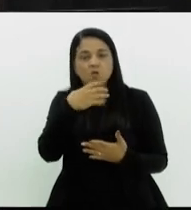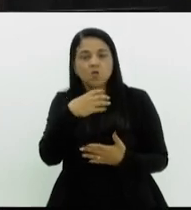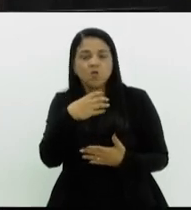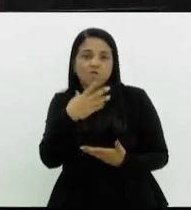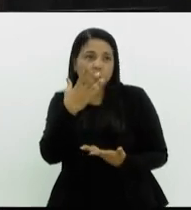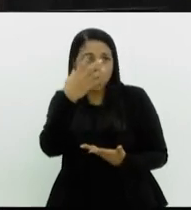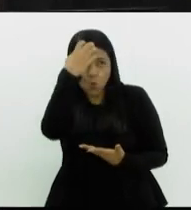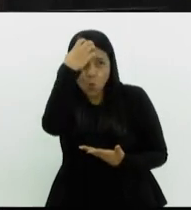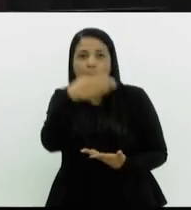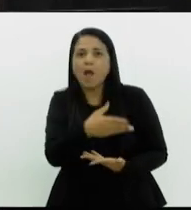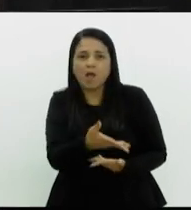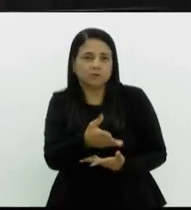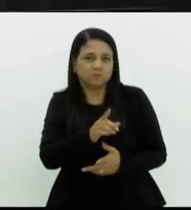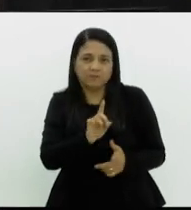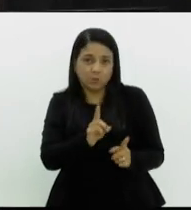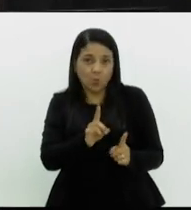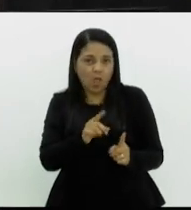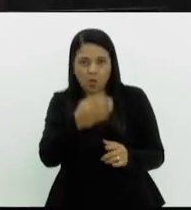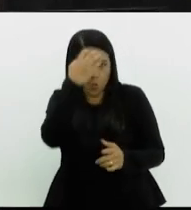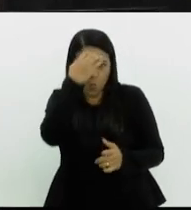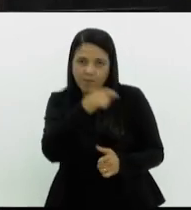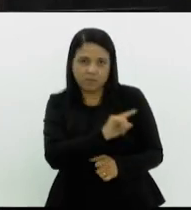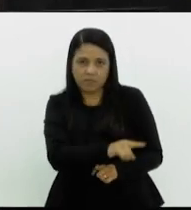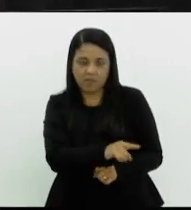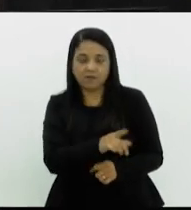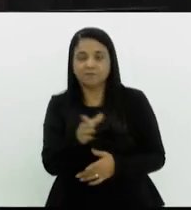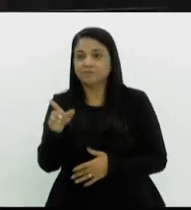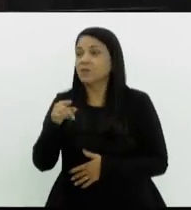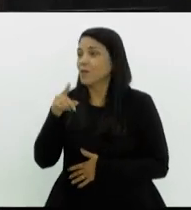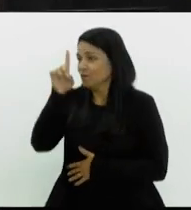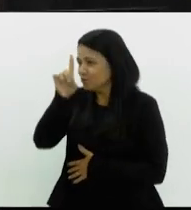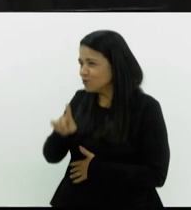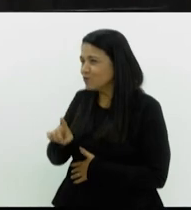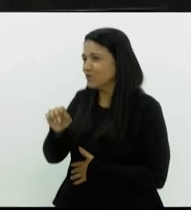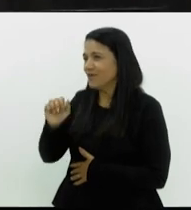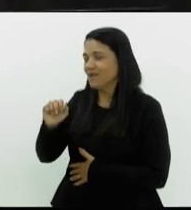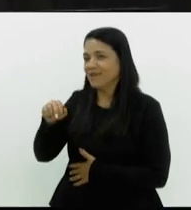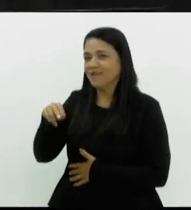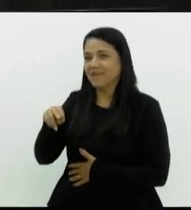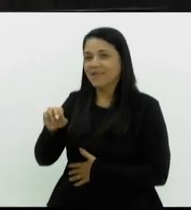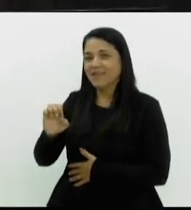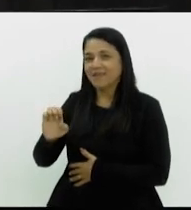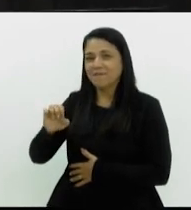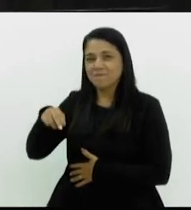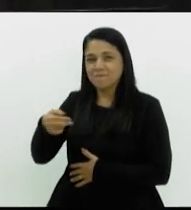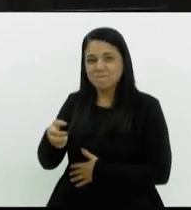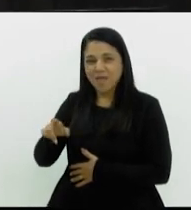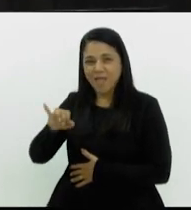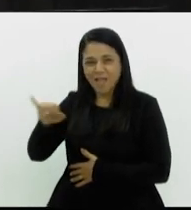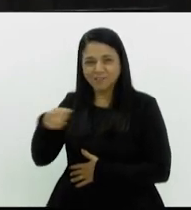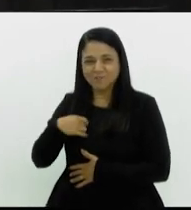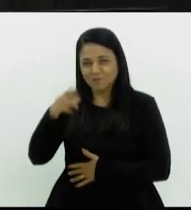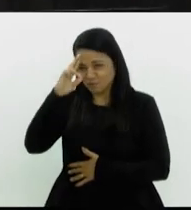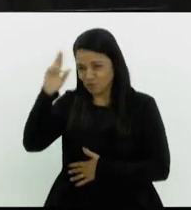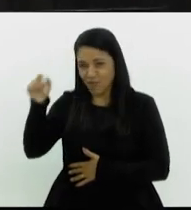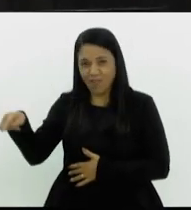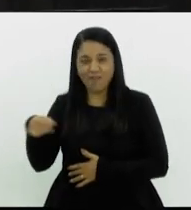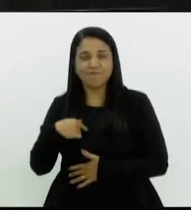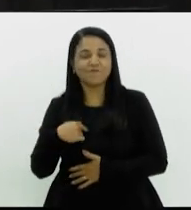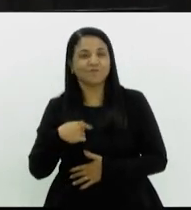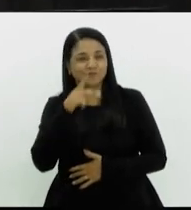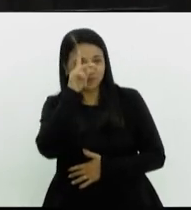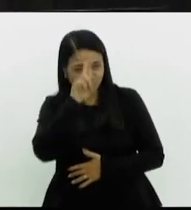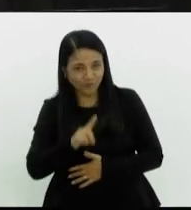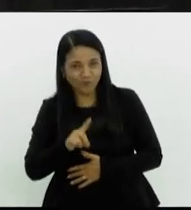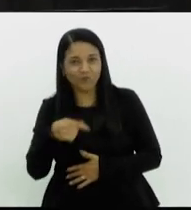Não pode ser por último, porque eu tenho que falar ali no diretor da Emerge, que está ali. Meu chefe, eu tenho um monte de chefe aqui. O presidente é meu chefe. O diretor da Emerge é meu